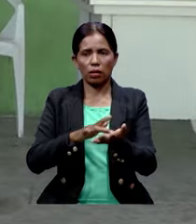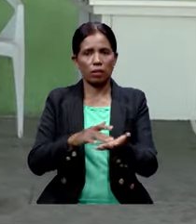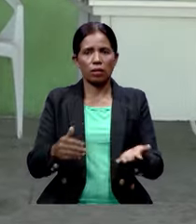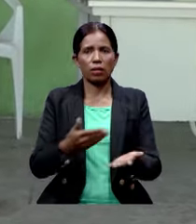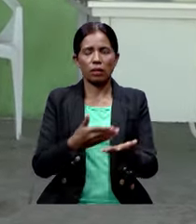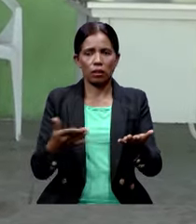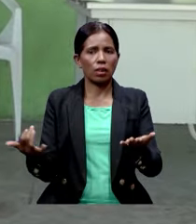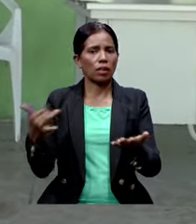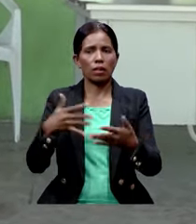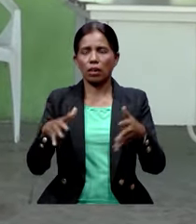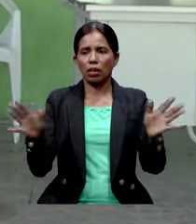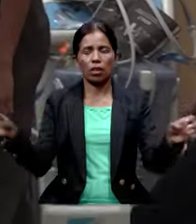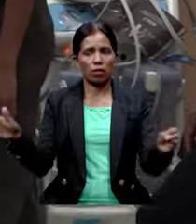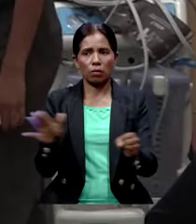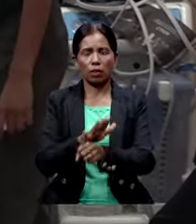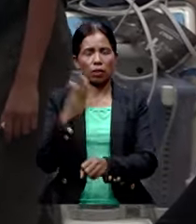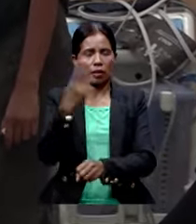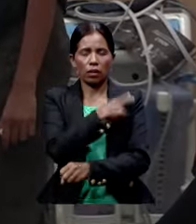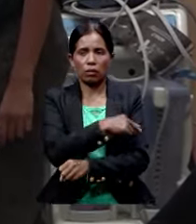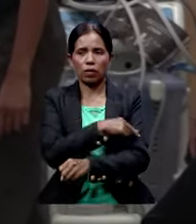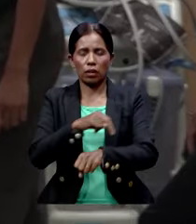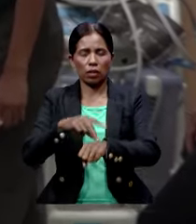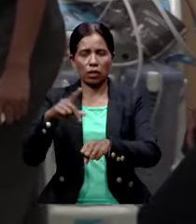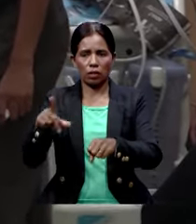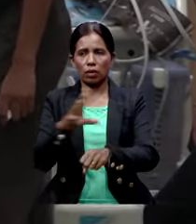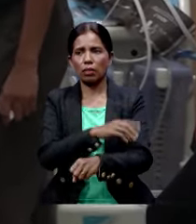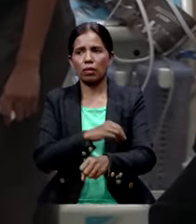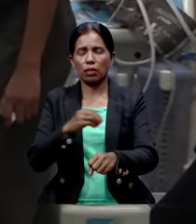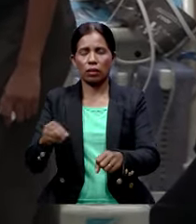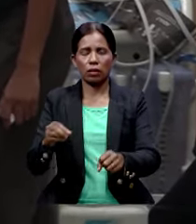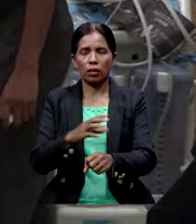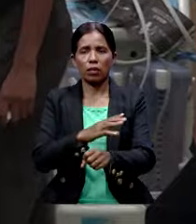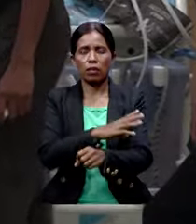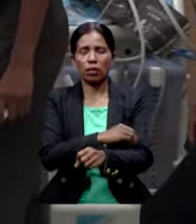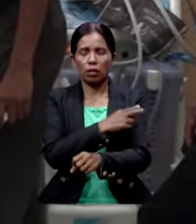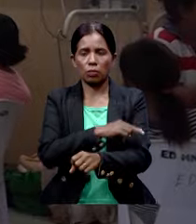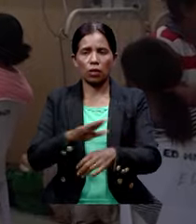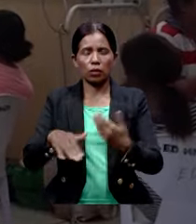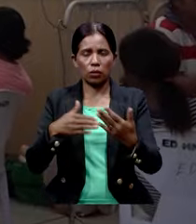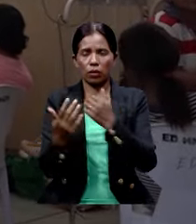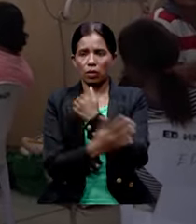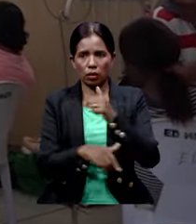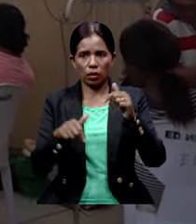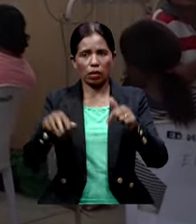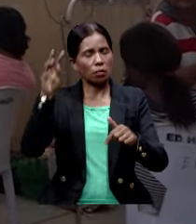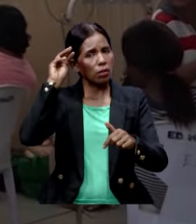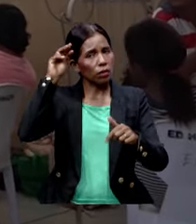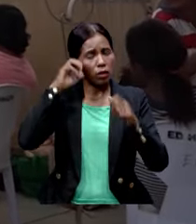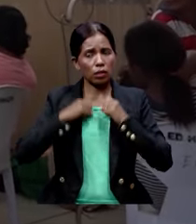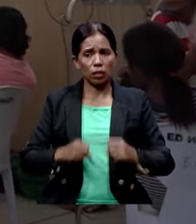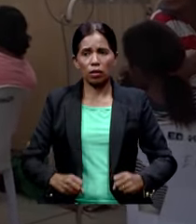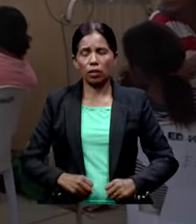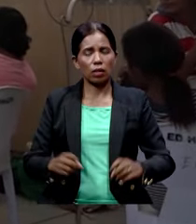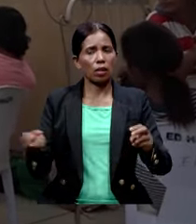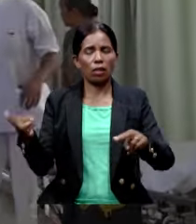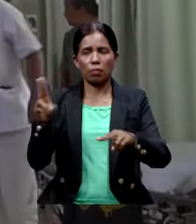menos no La Completo Hospital Nacional, referência, centro no posto de saúde Sira e Arelaran, Ministério de Saúde la